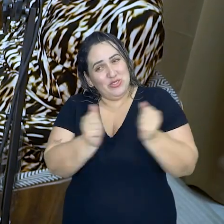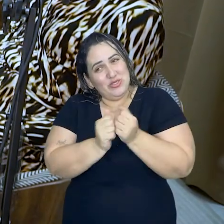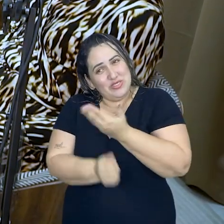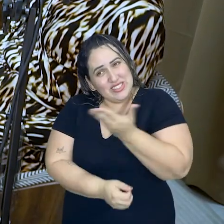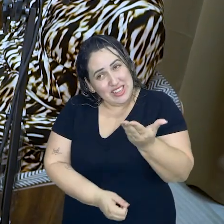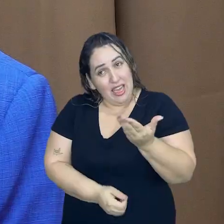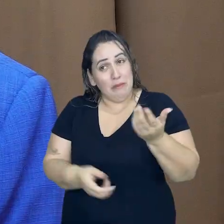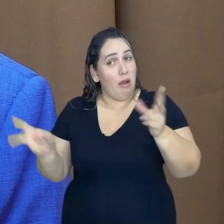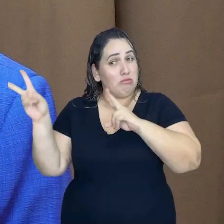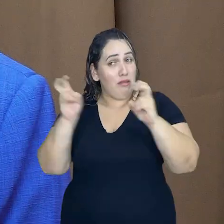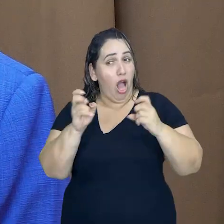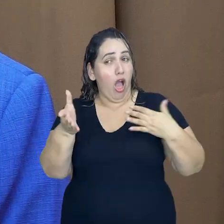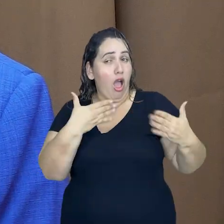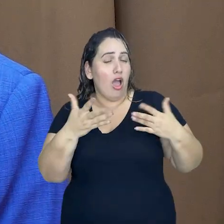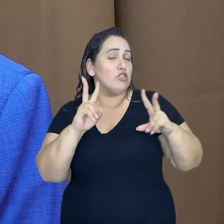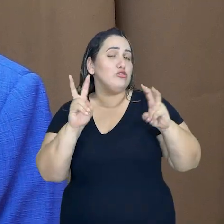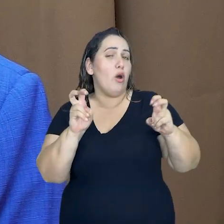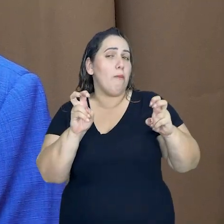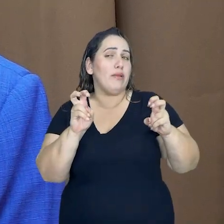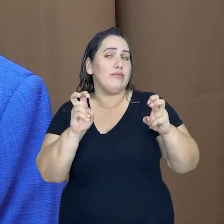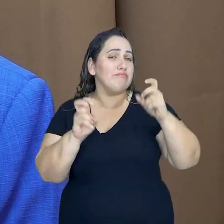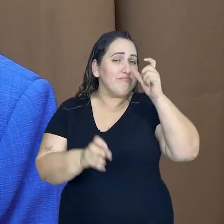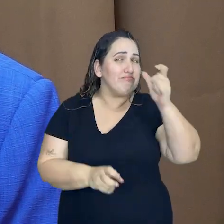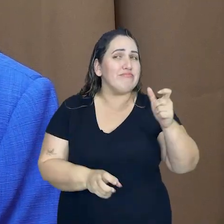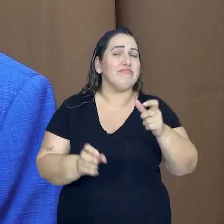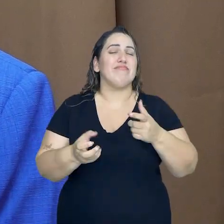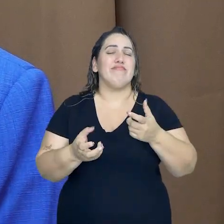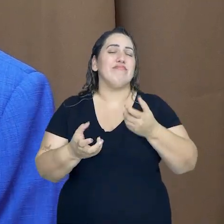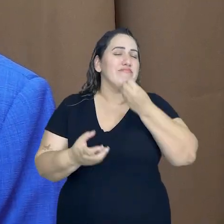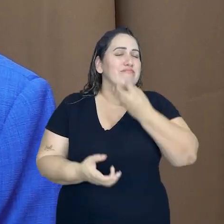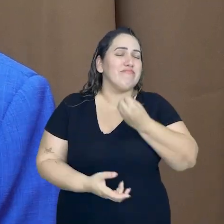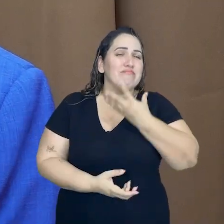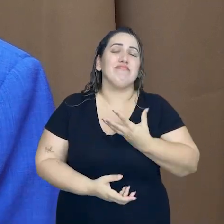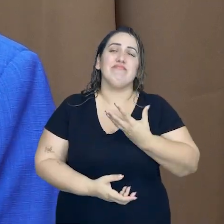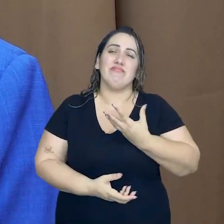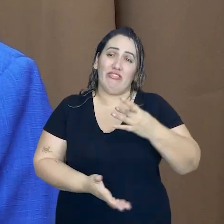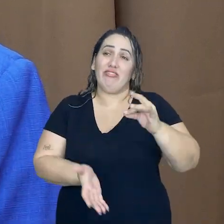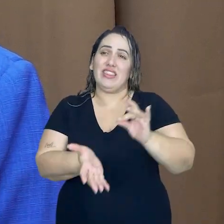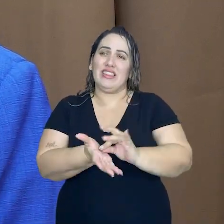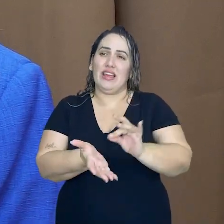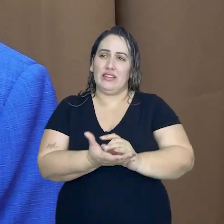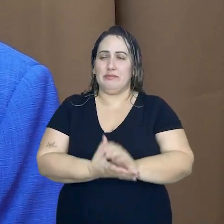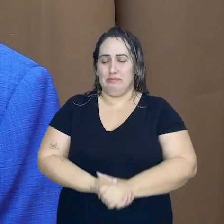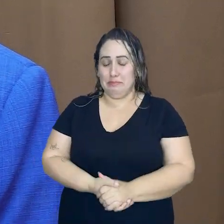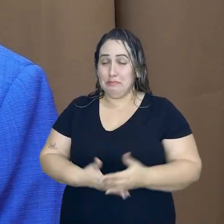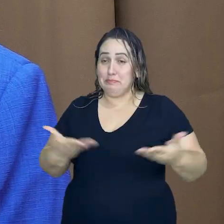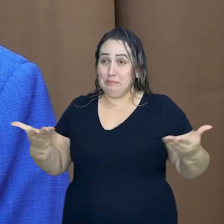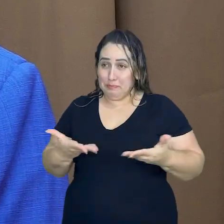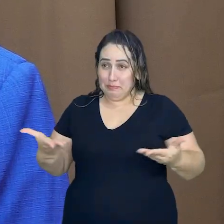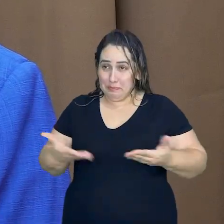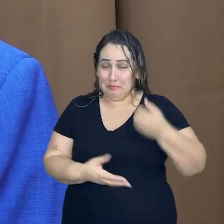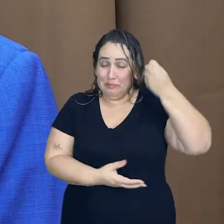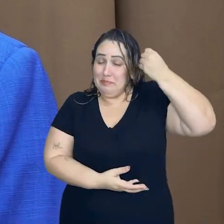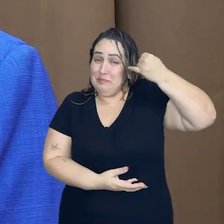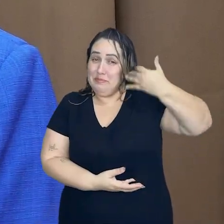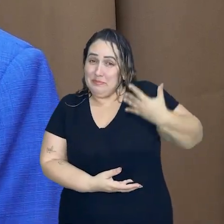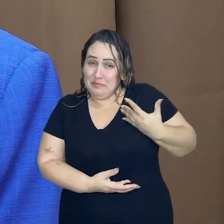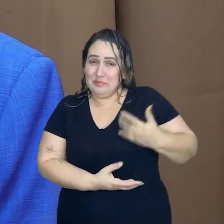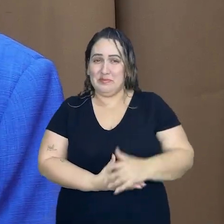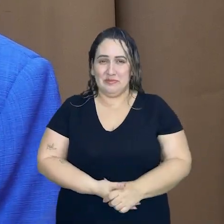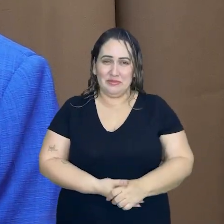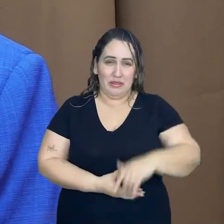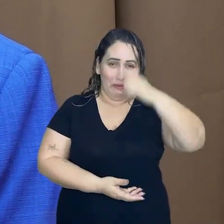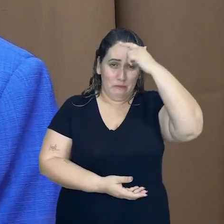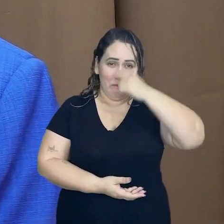de um assunto tão palpitante, né? Tão interessante no dia de hoje. Que bom. Então, fazendo minha autodescrição, eu sou